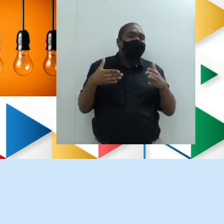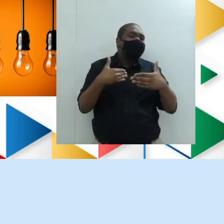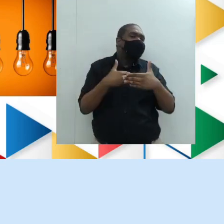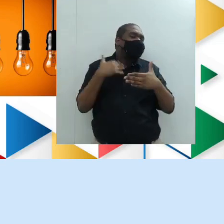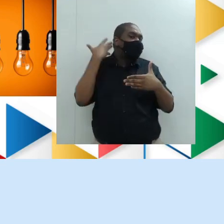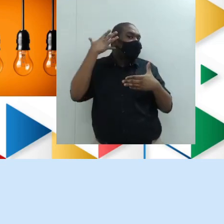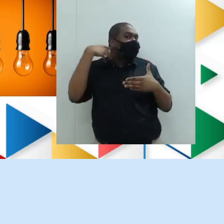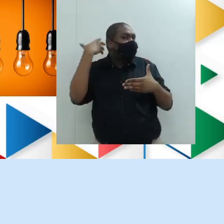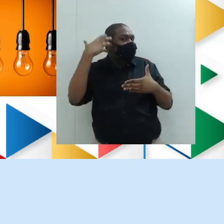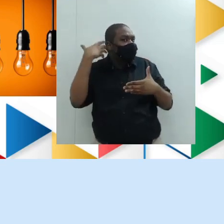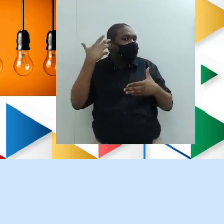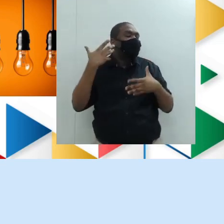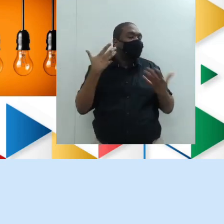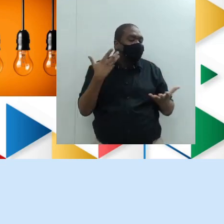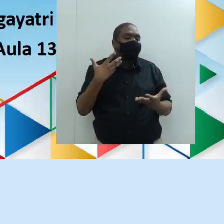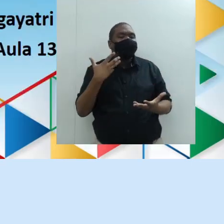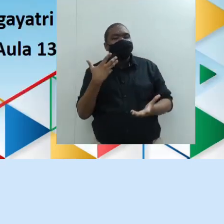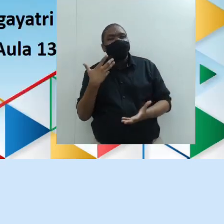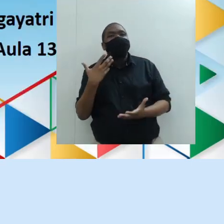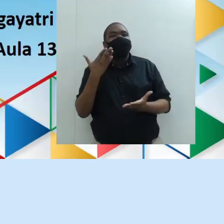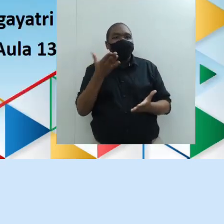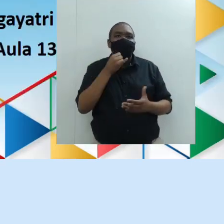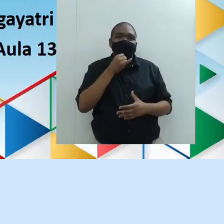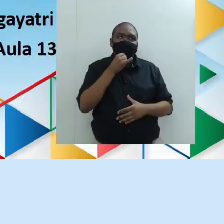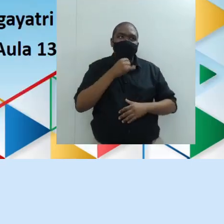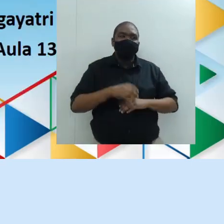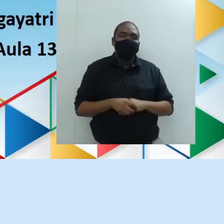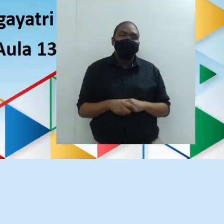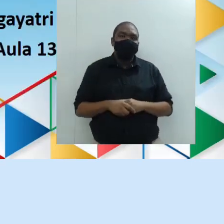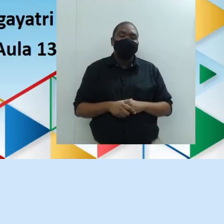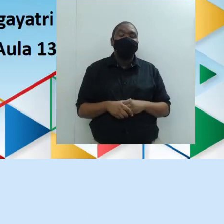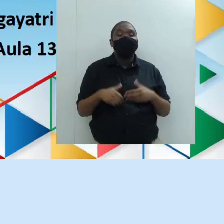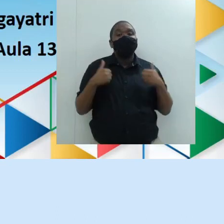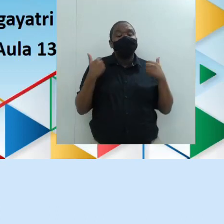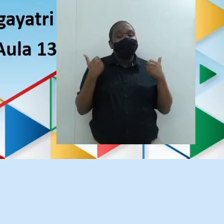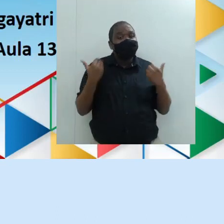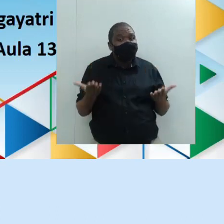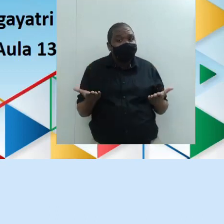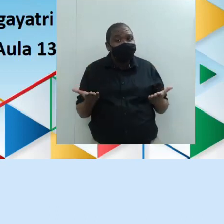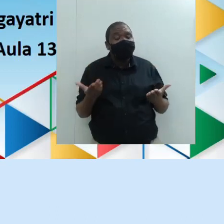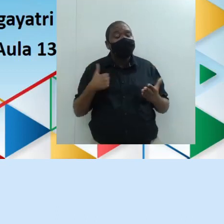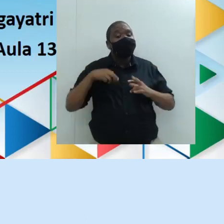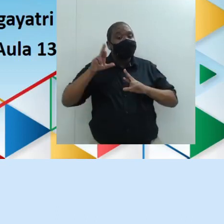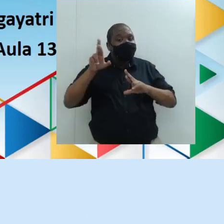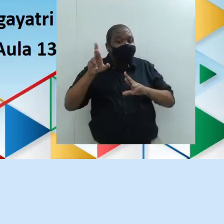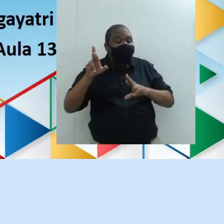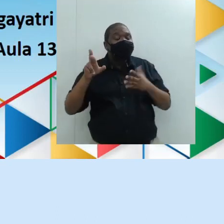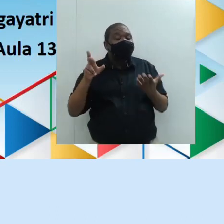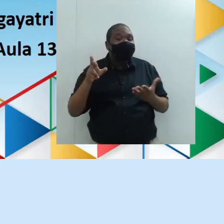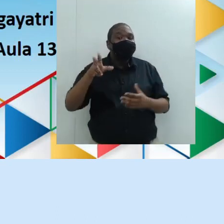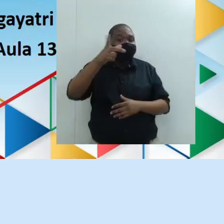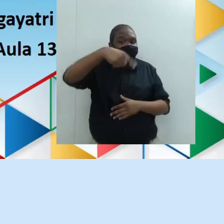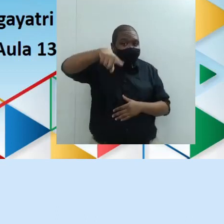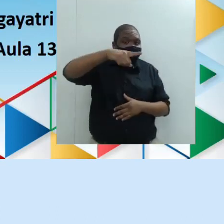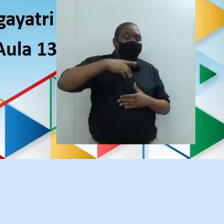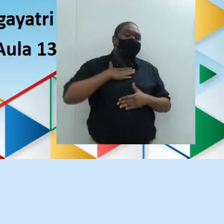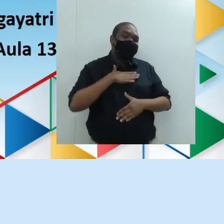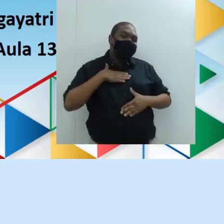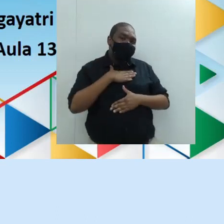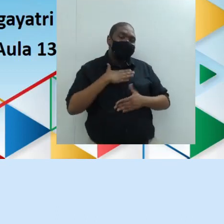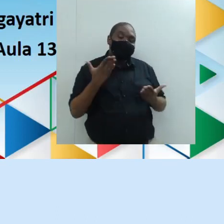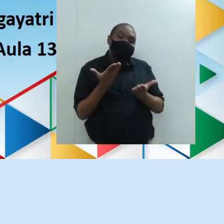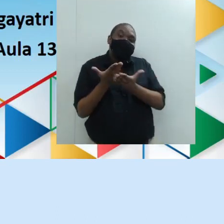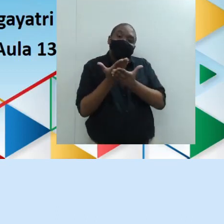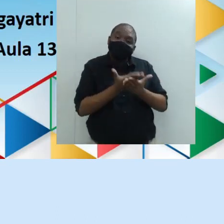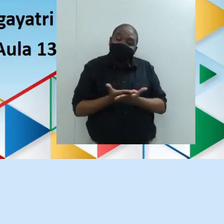sons. São exemplos desses receptores. Bom, pessoal, eu espero que vocês tenham gostado da aula